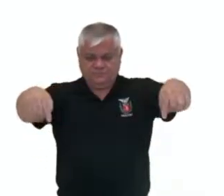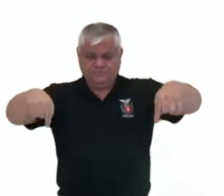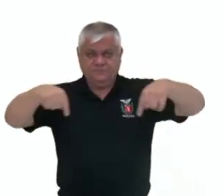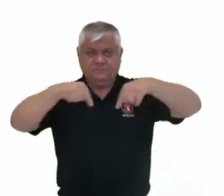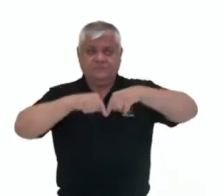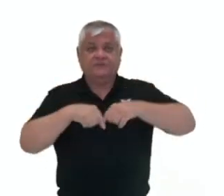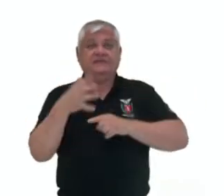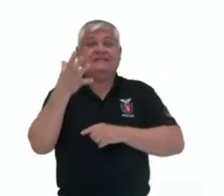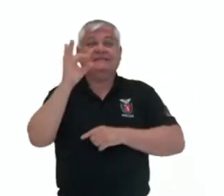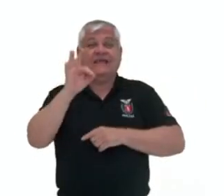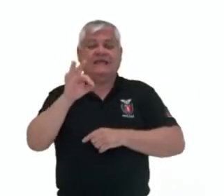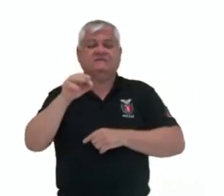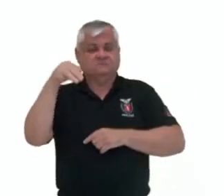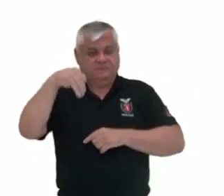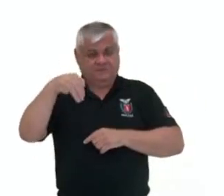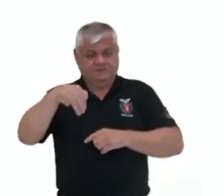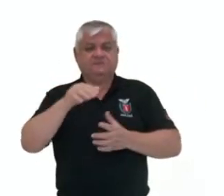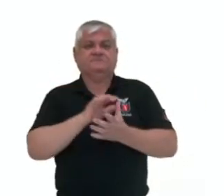representando para vocês.